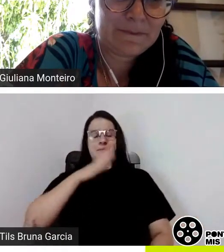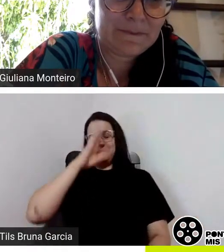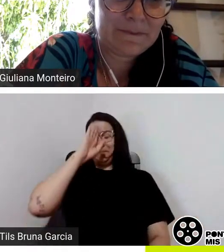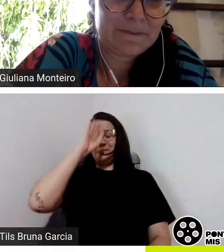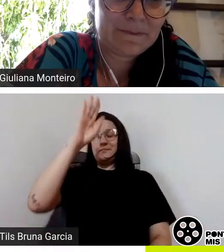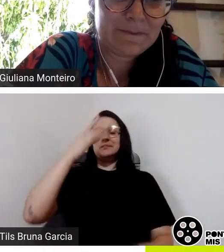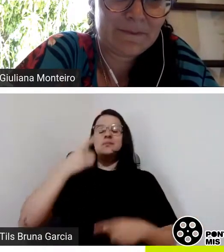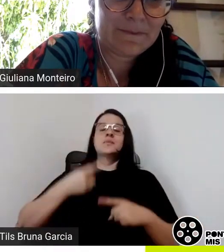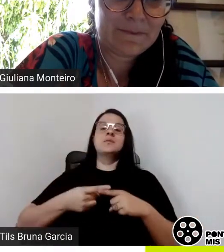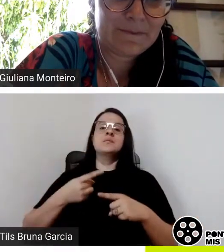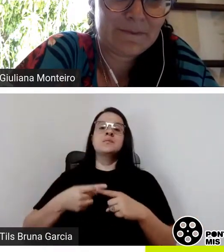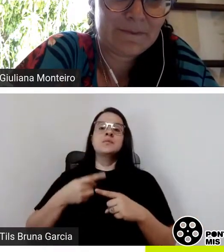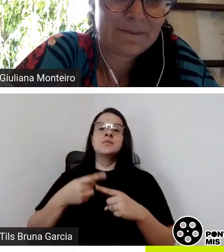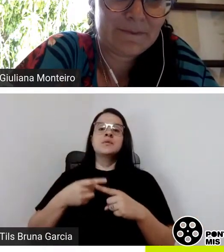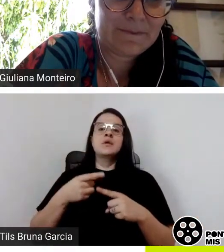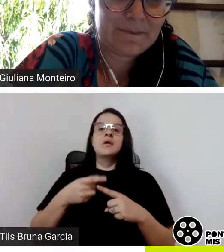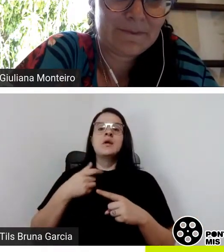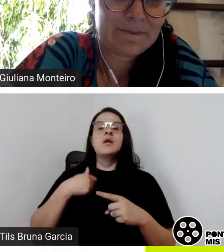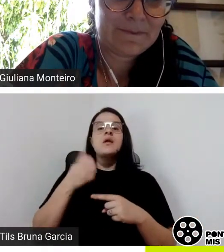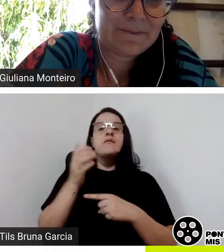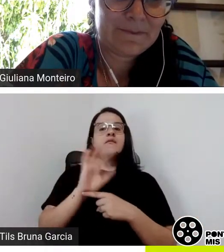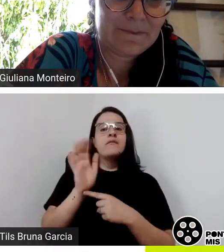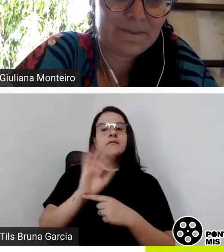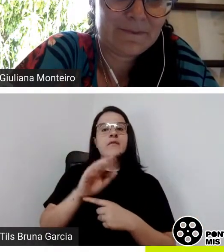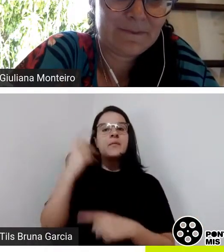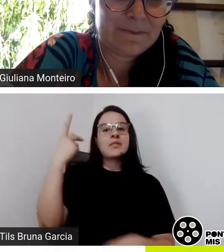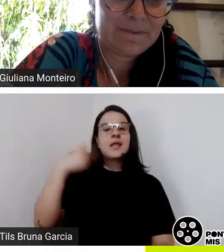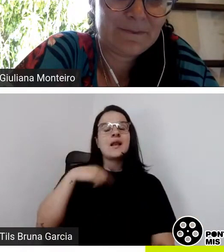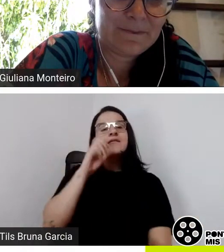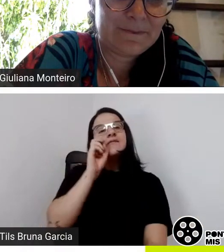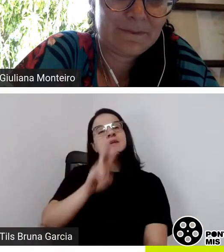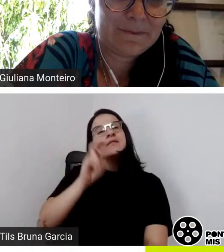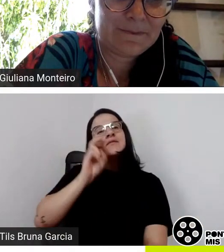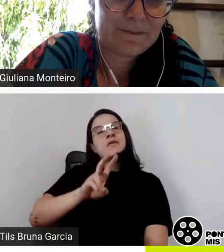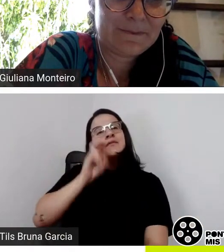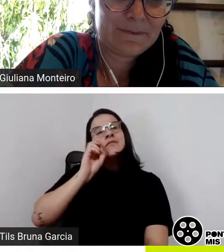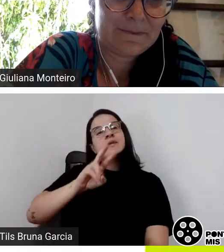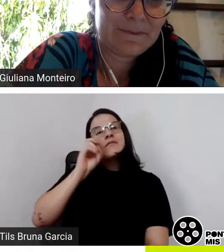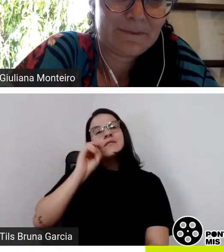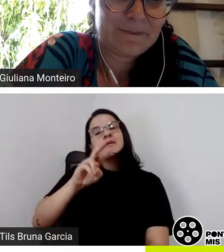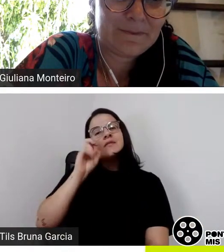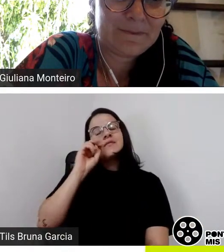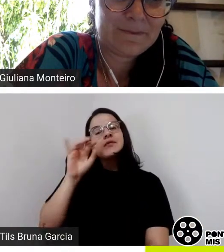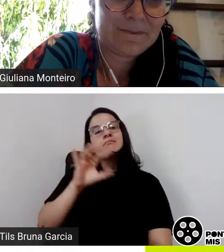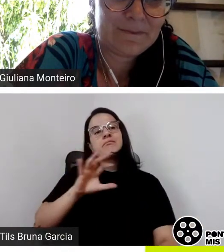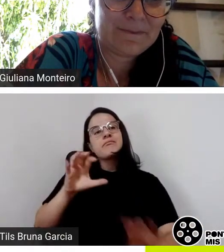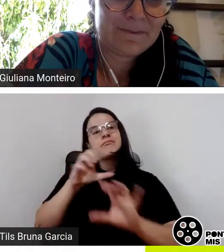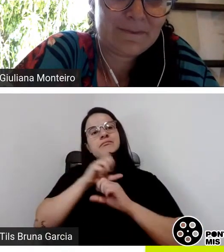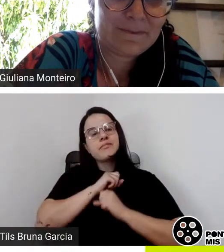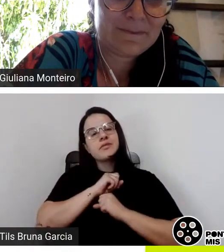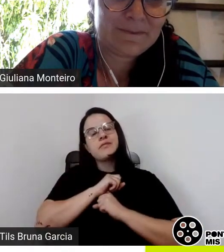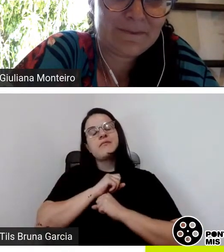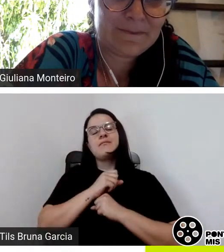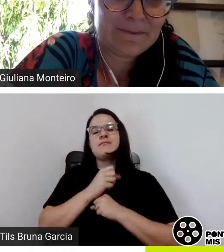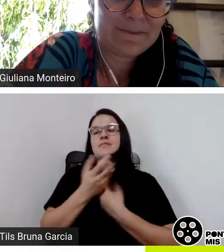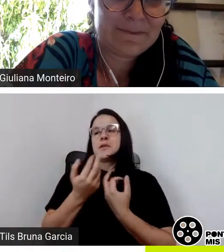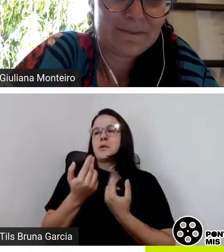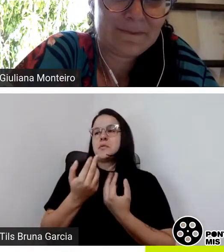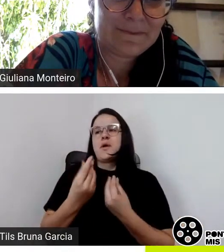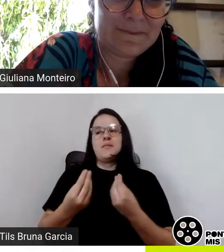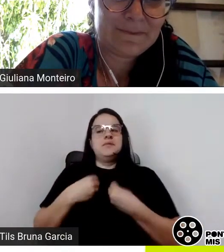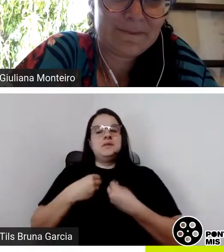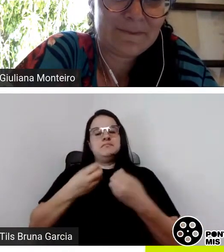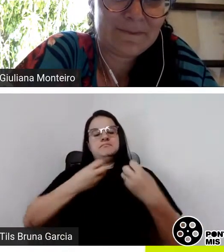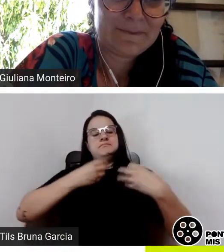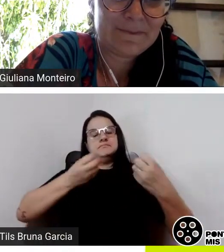e para mim é especial, assim, que eu cresci vendo os filmes do Jorge, de alguma forma me formaram, né? Então